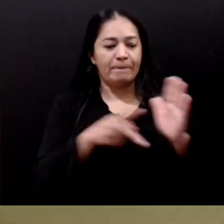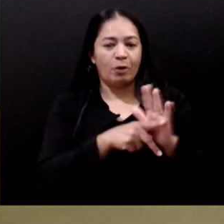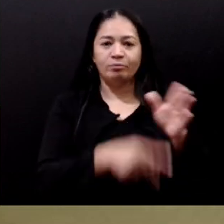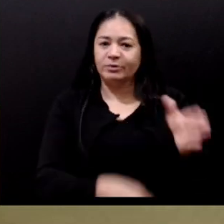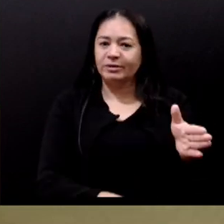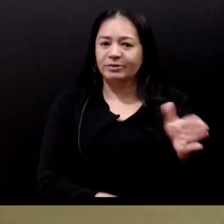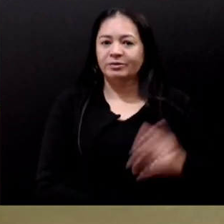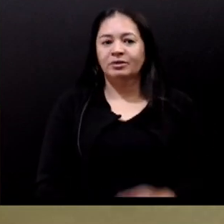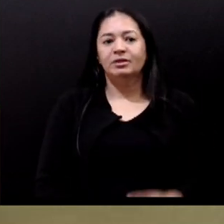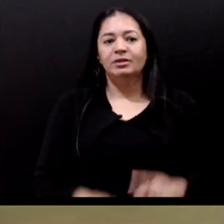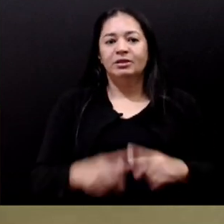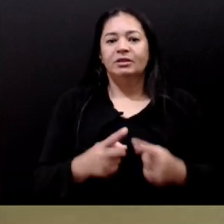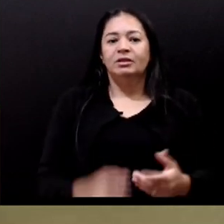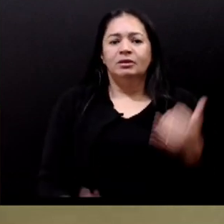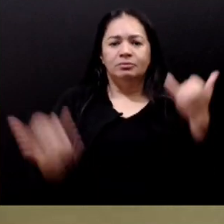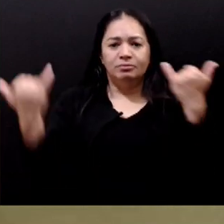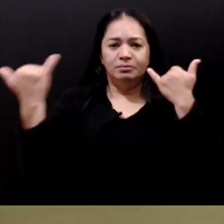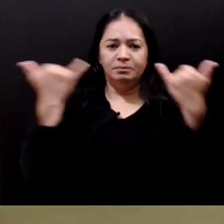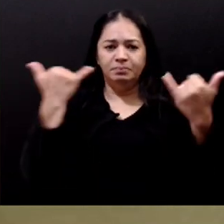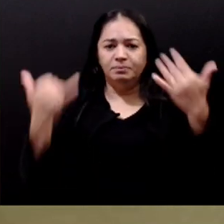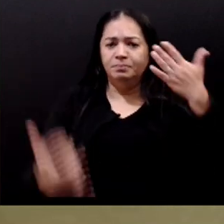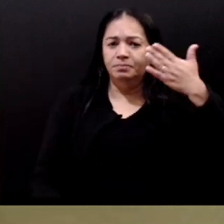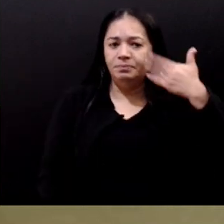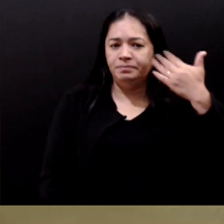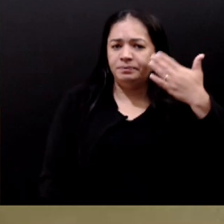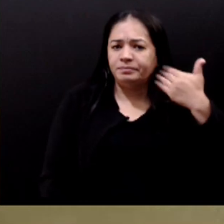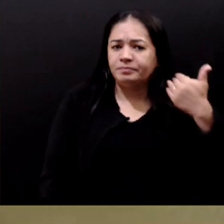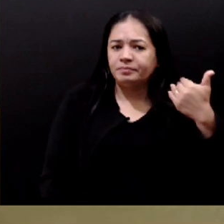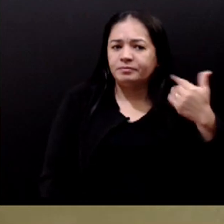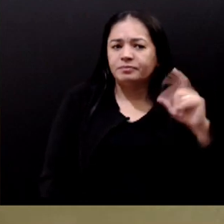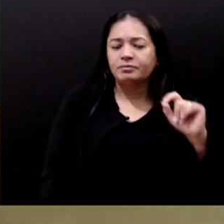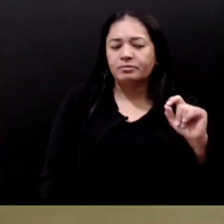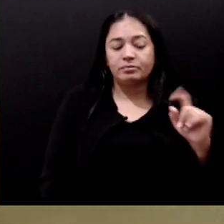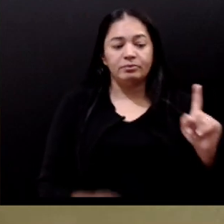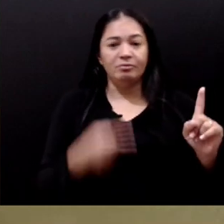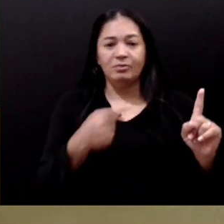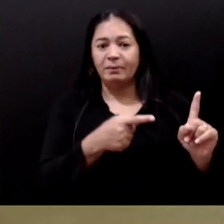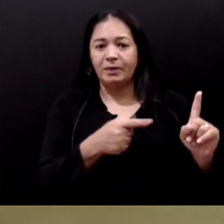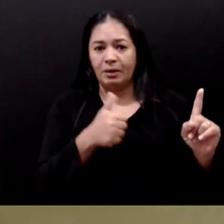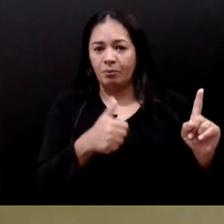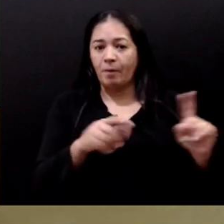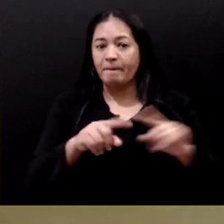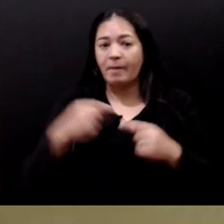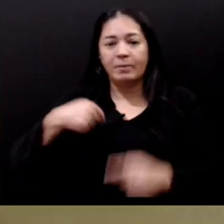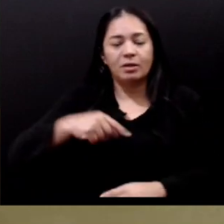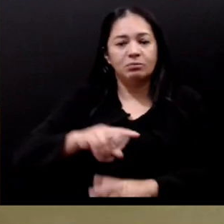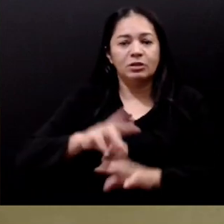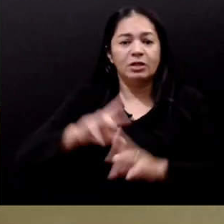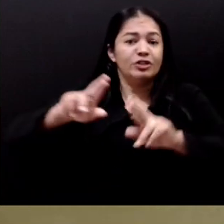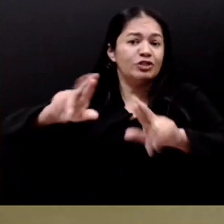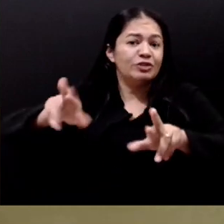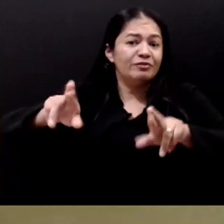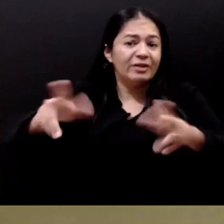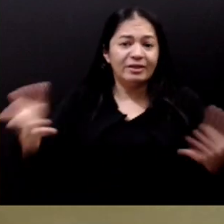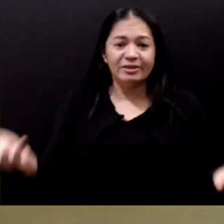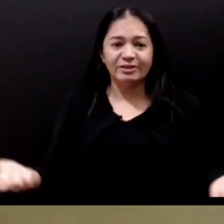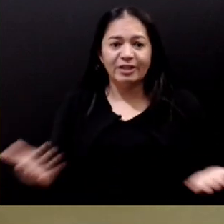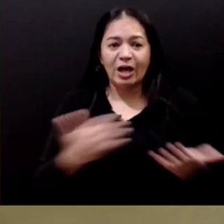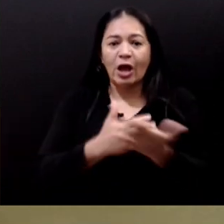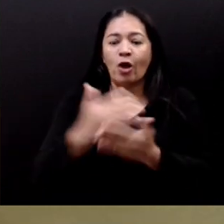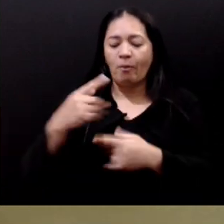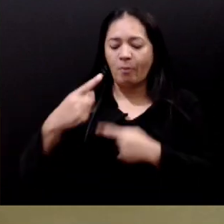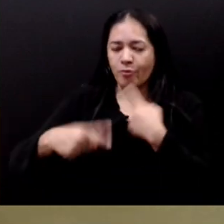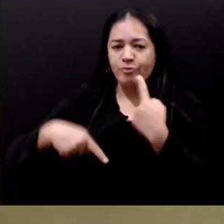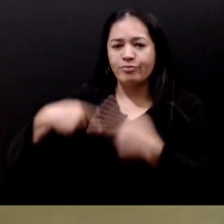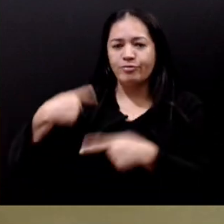informação exacerbada, o que vale para ele não vale para mim, e aí a gente entra em um círculo vicioso e a